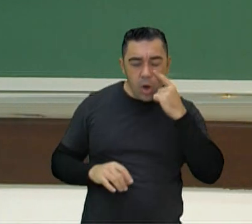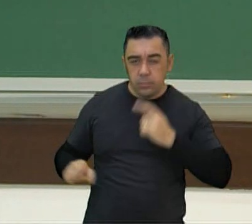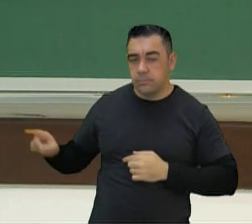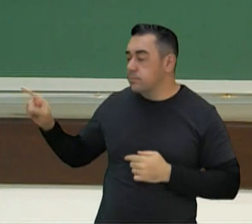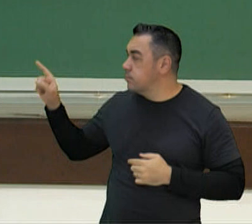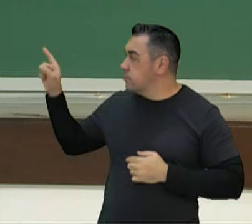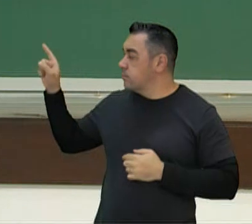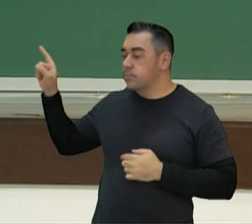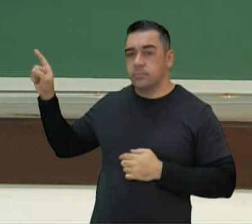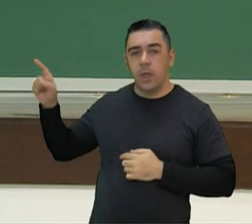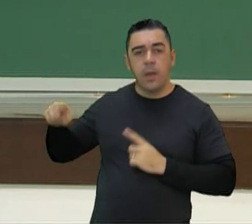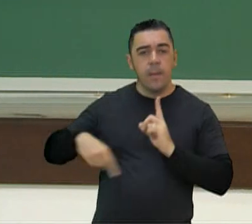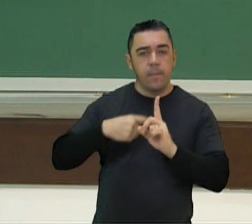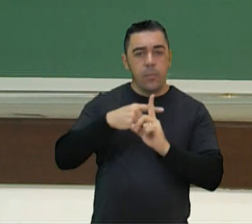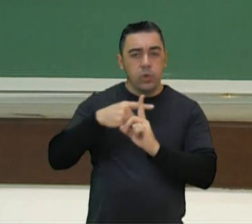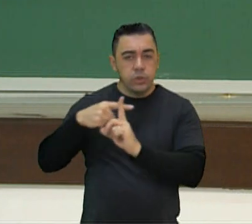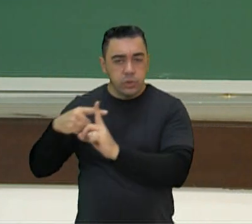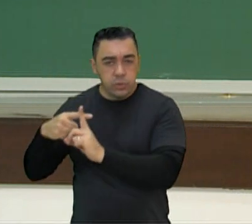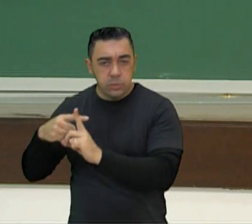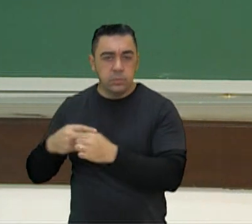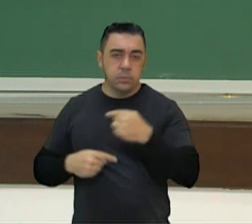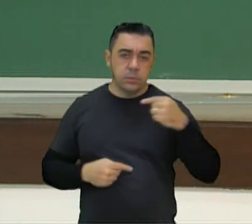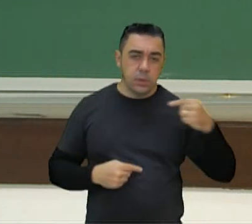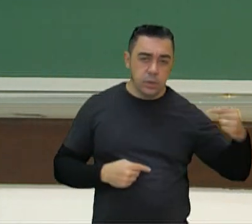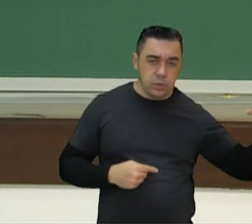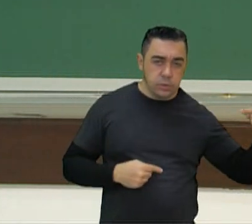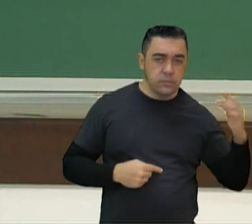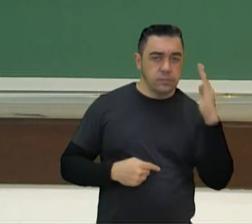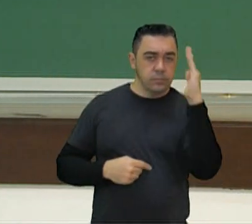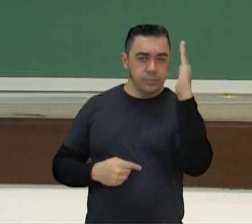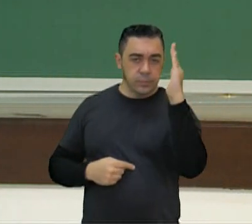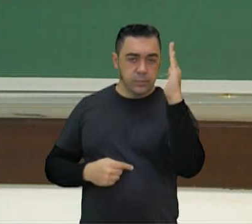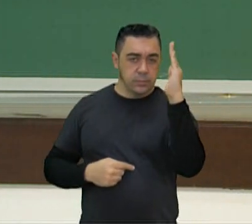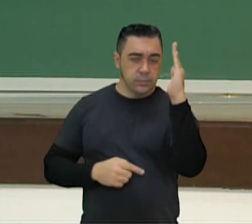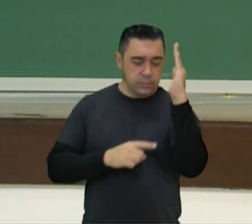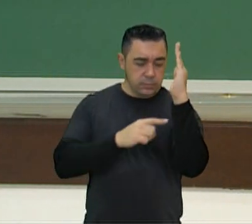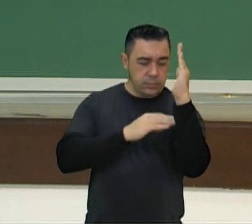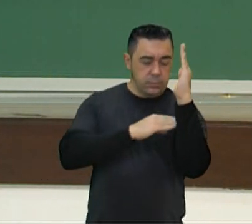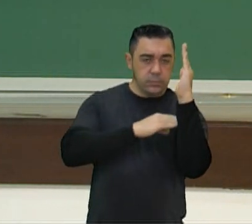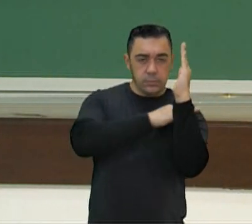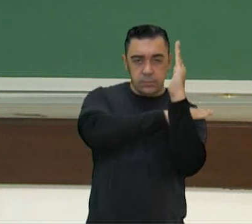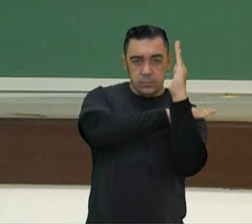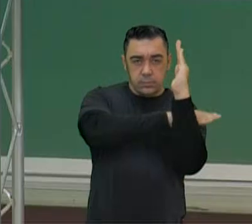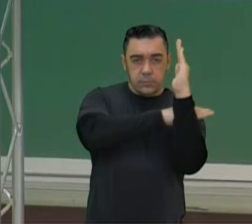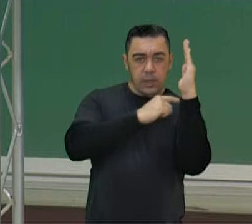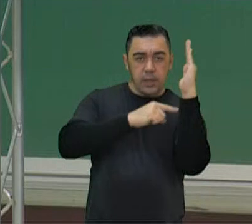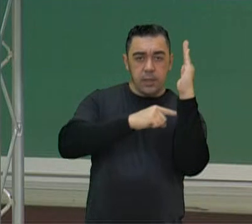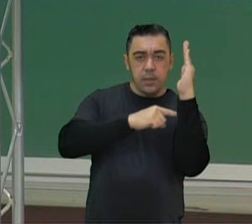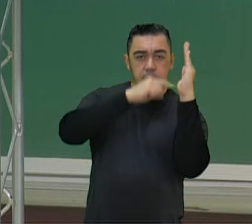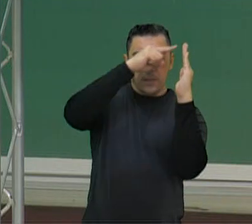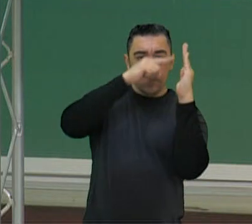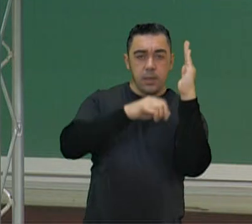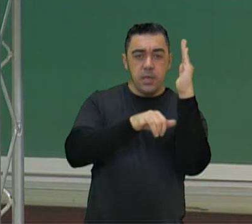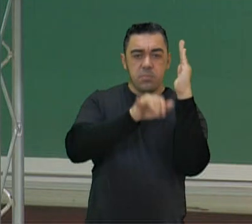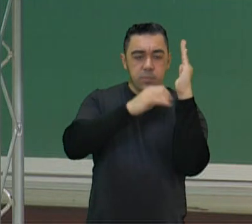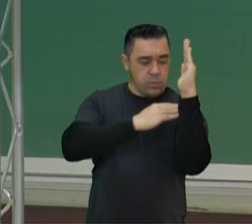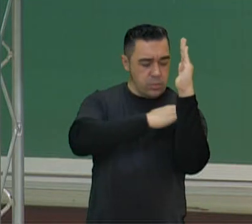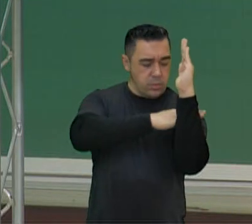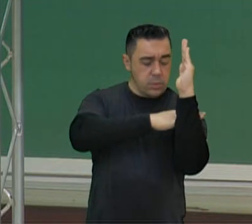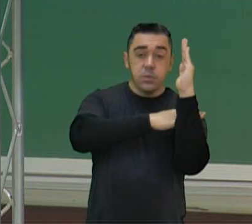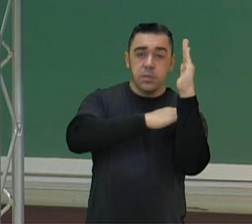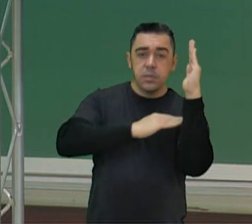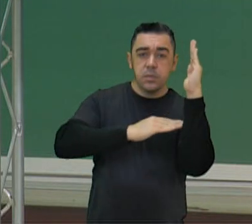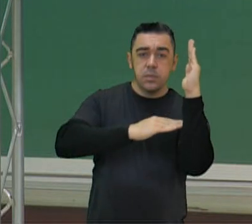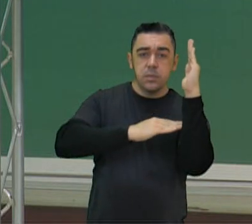o lado positivo e o lado negativo. Os números positivos no eixo y, acima da